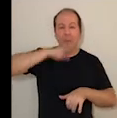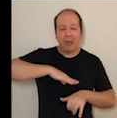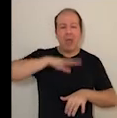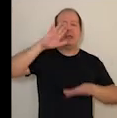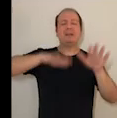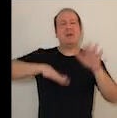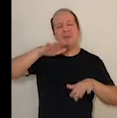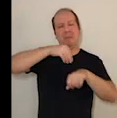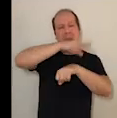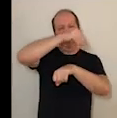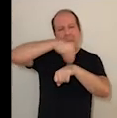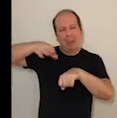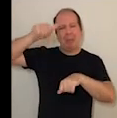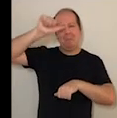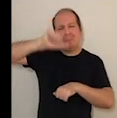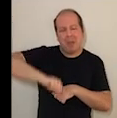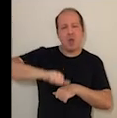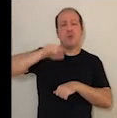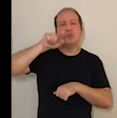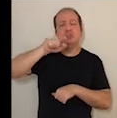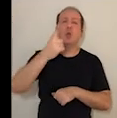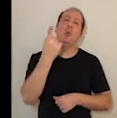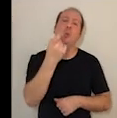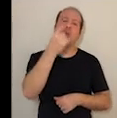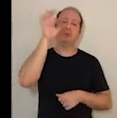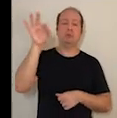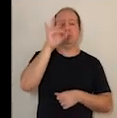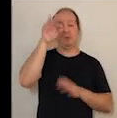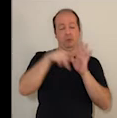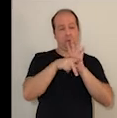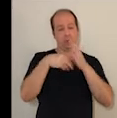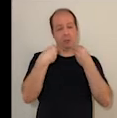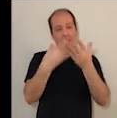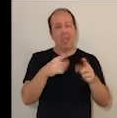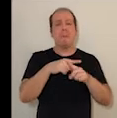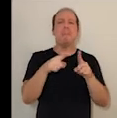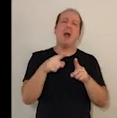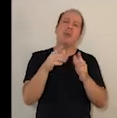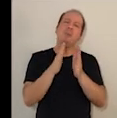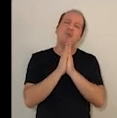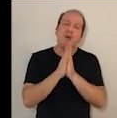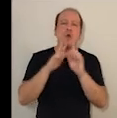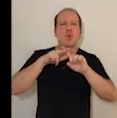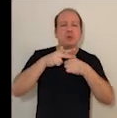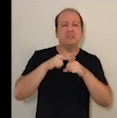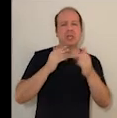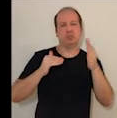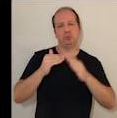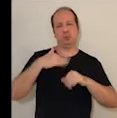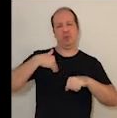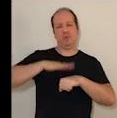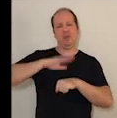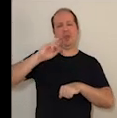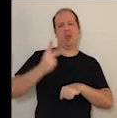um urubu. Veja se consegue remediar o mal. Nomeio você meu único herdeiro, mas procure